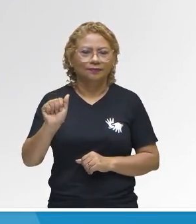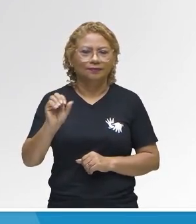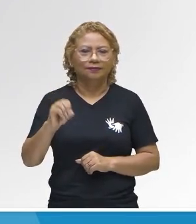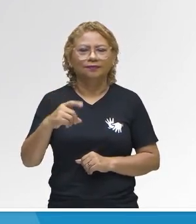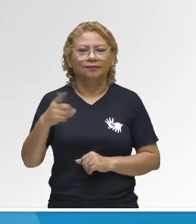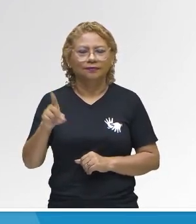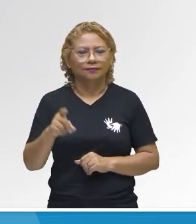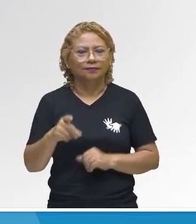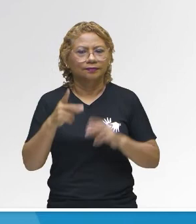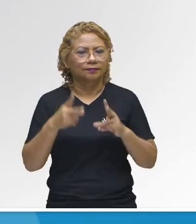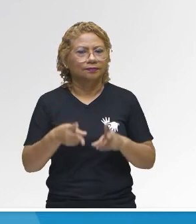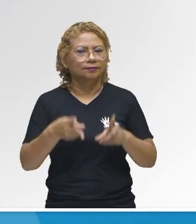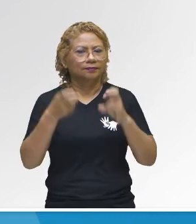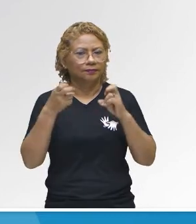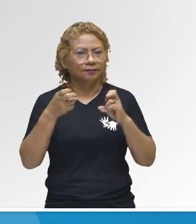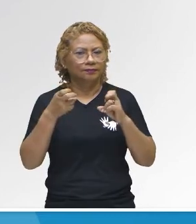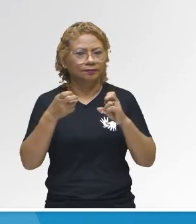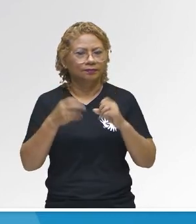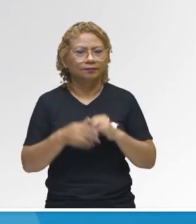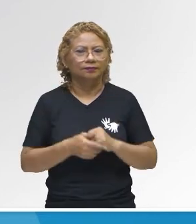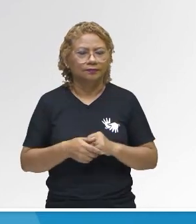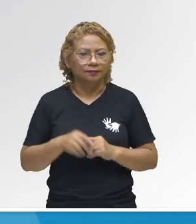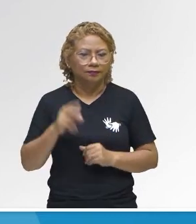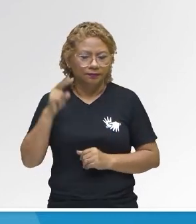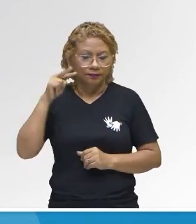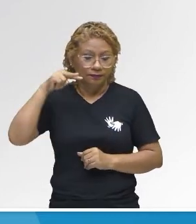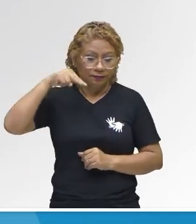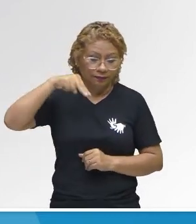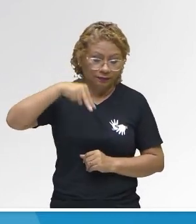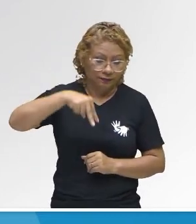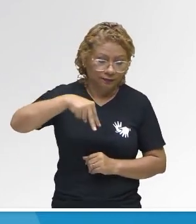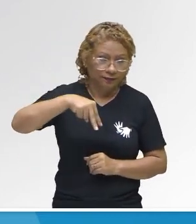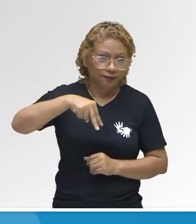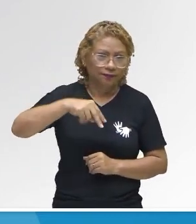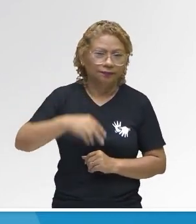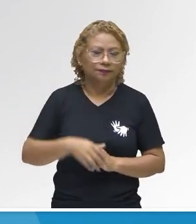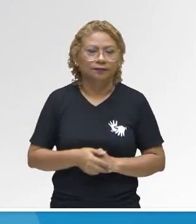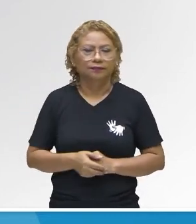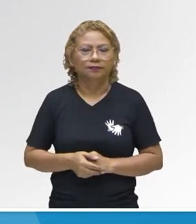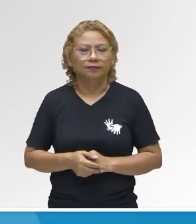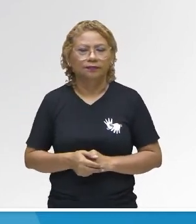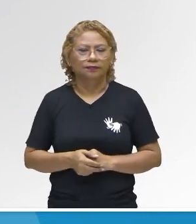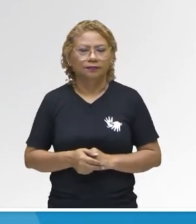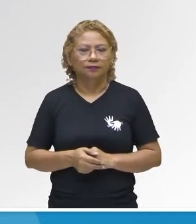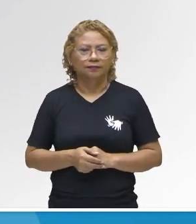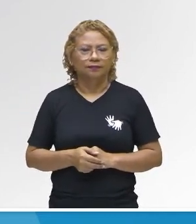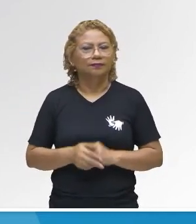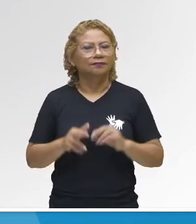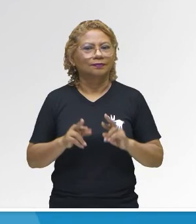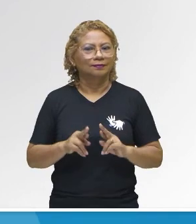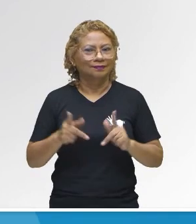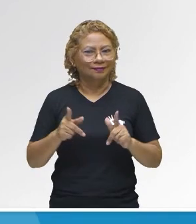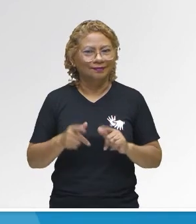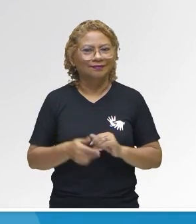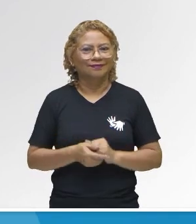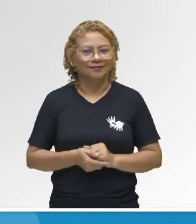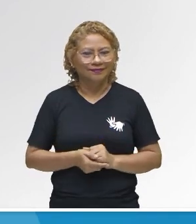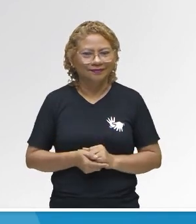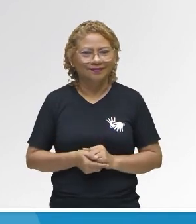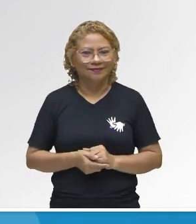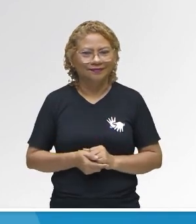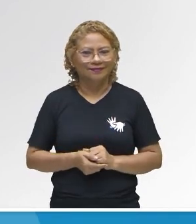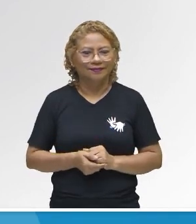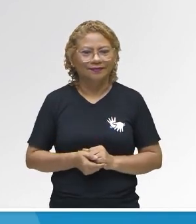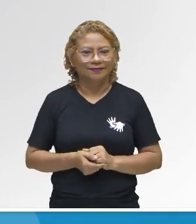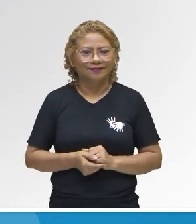observar esse triângulo aqui de cima. O que será que eu vou conseguir enxergar quando eu projetar